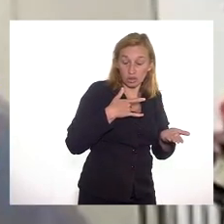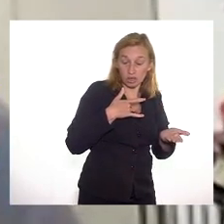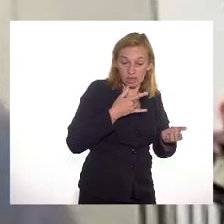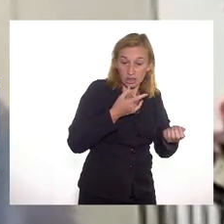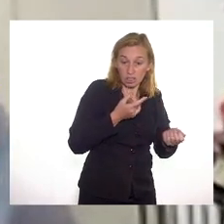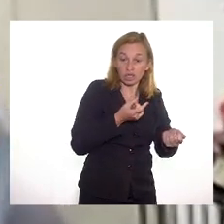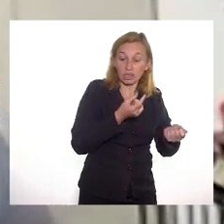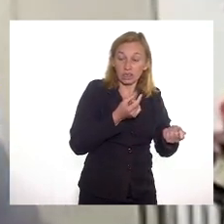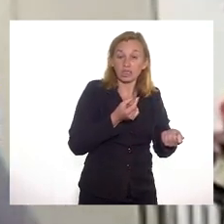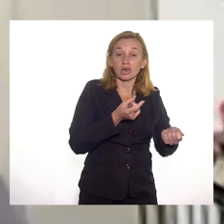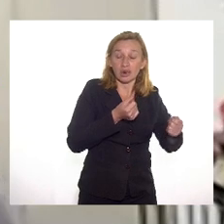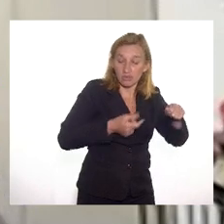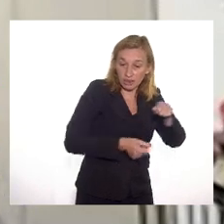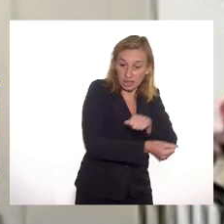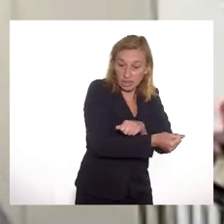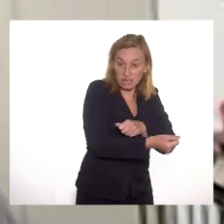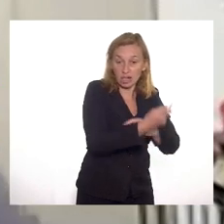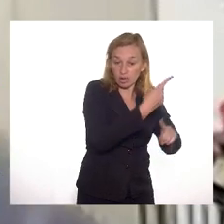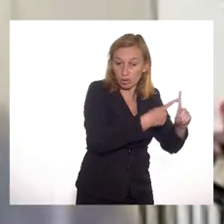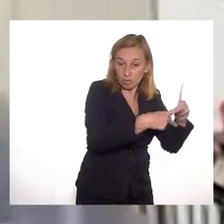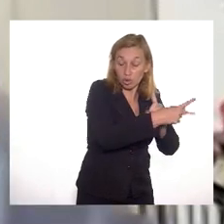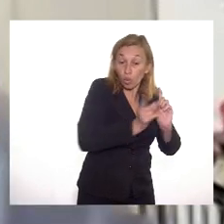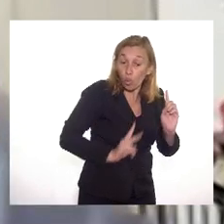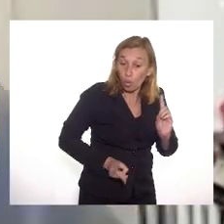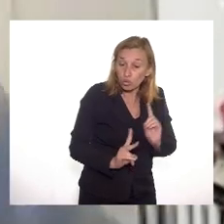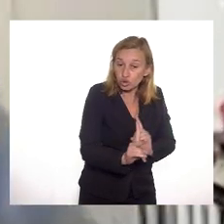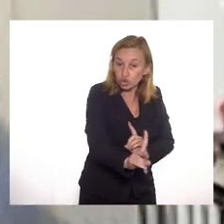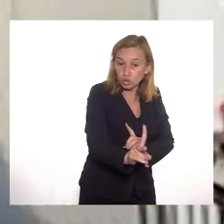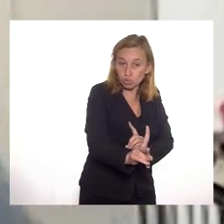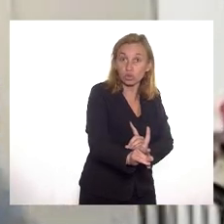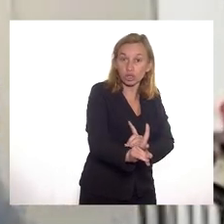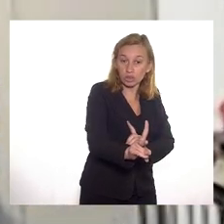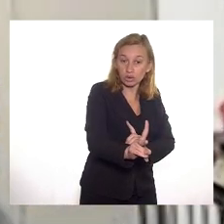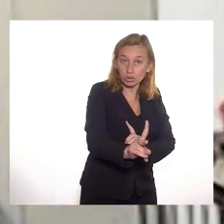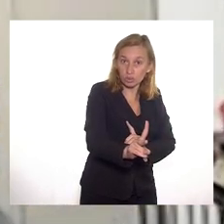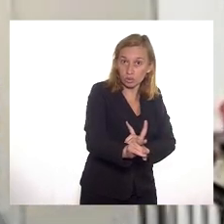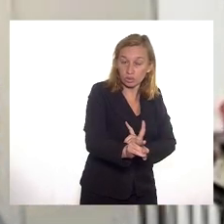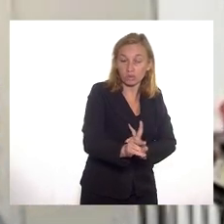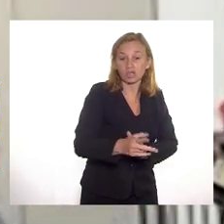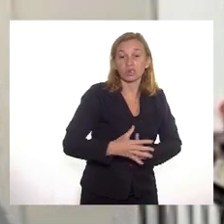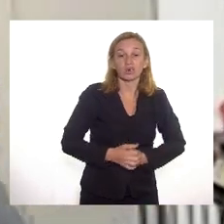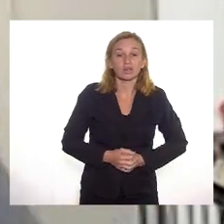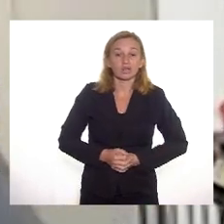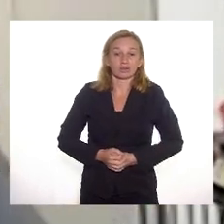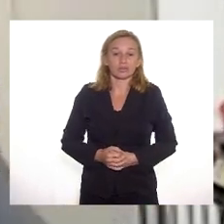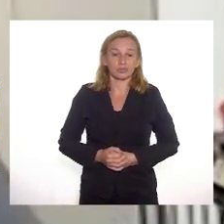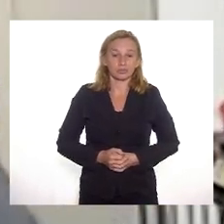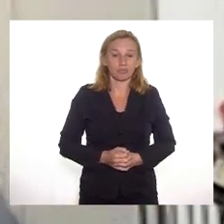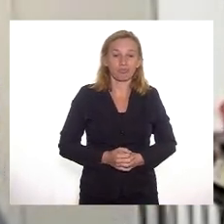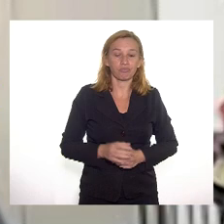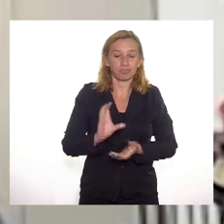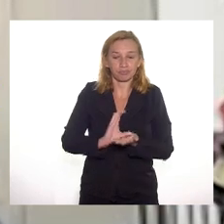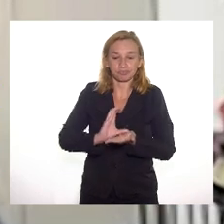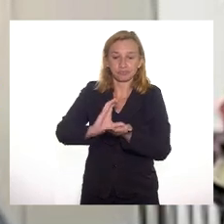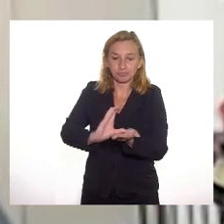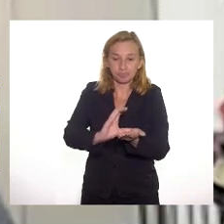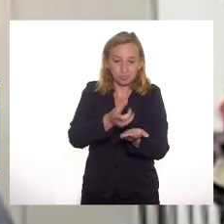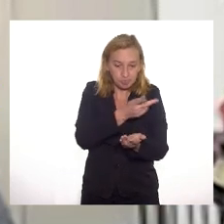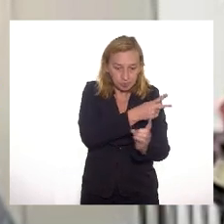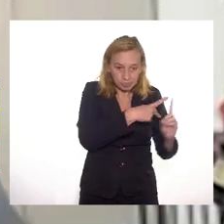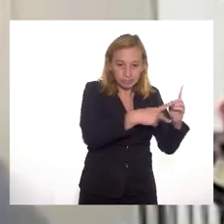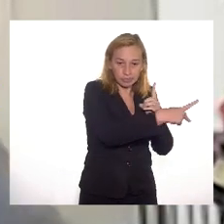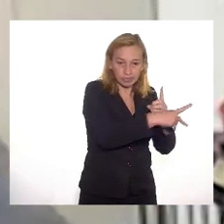Previdência, com o grosso dos recursos continuando compensando, né, os recursos previdenciários